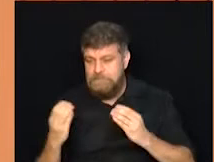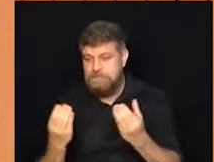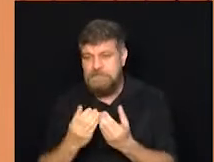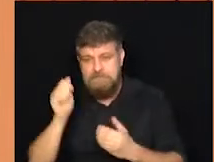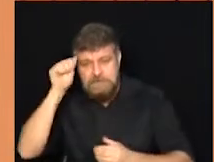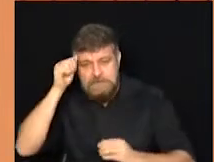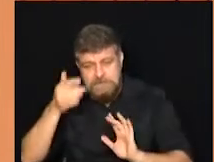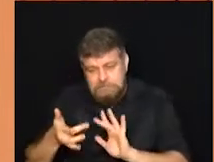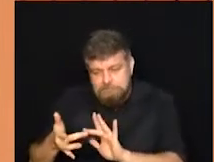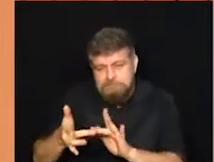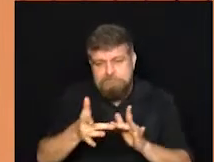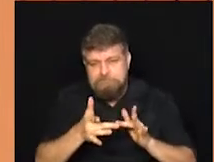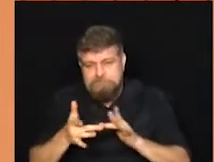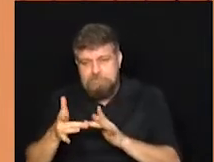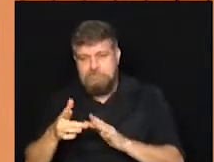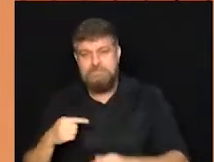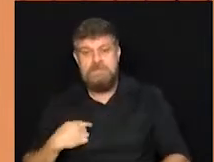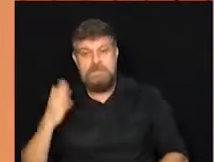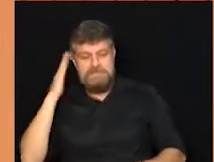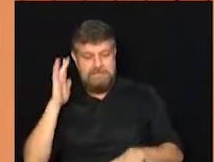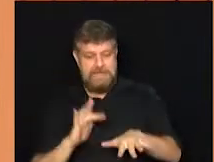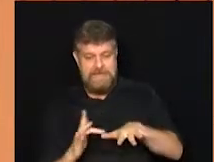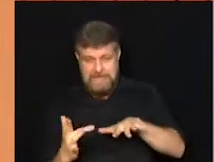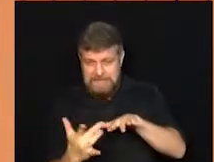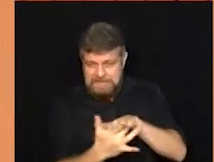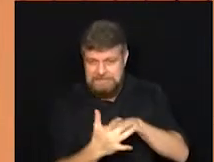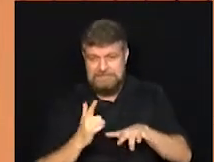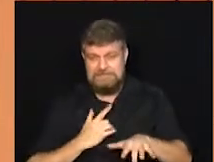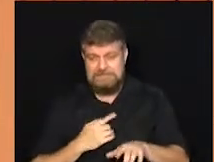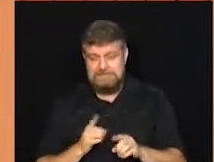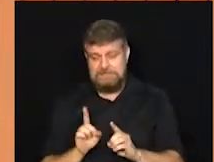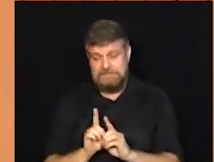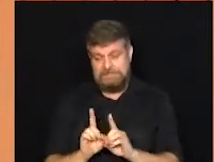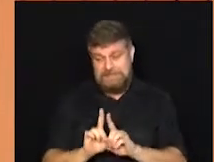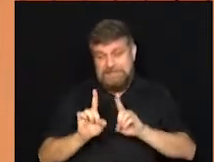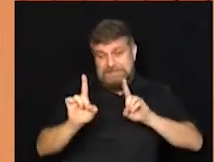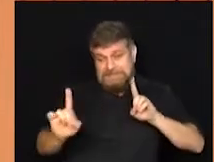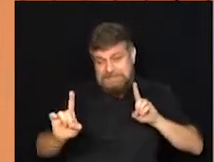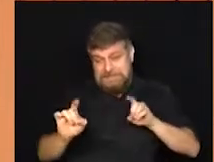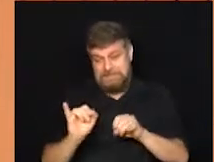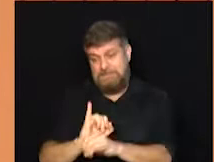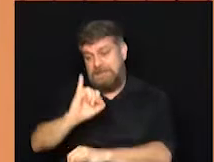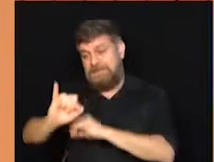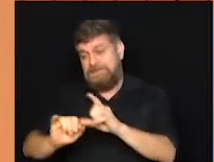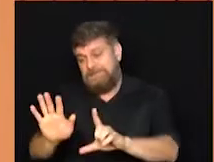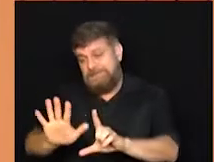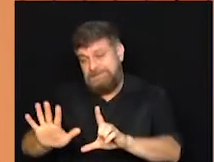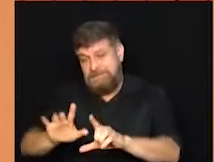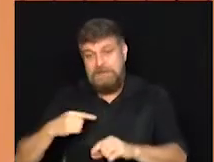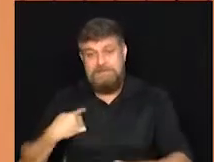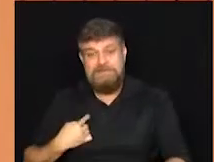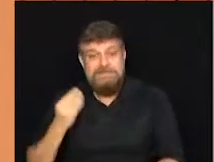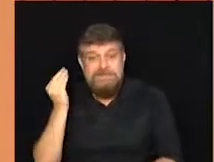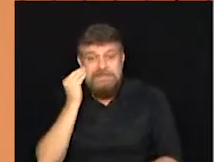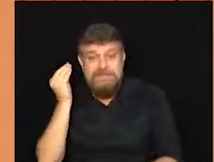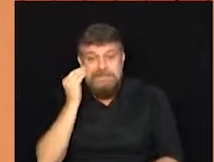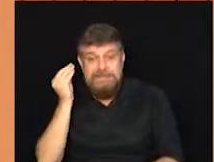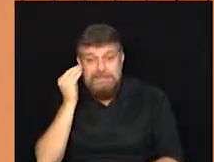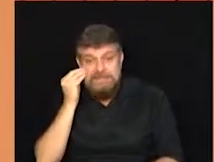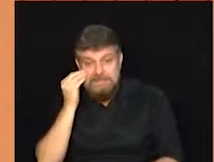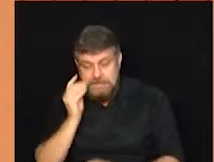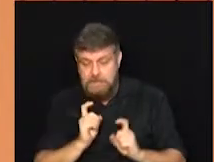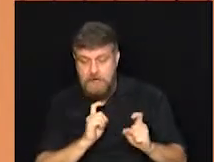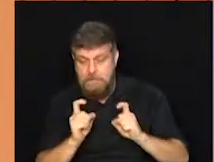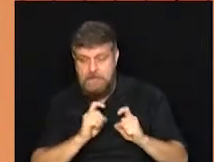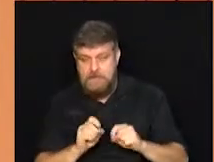redes sociais, ela acaba distanciando o nosso contato um pouquinho, né, mas a gente está aqui tentando fazer essa reunião virtual o mais